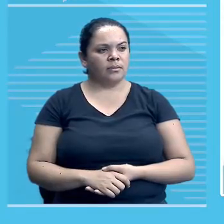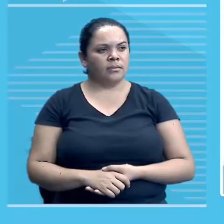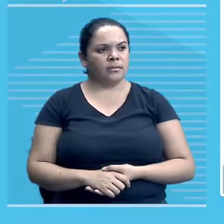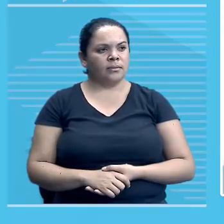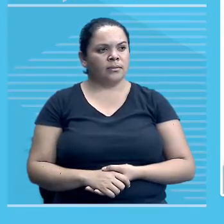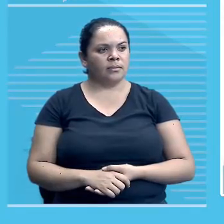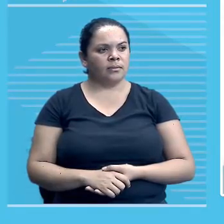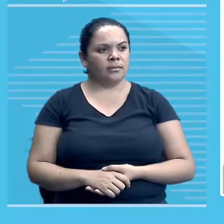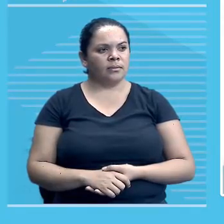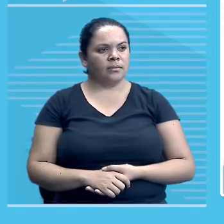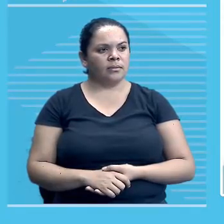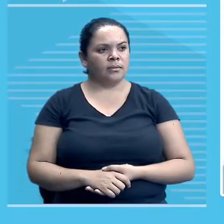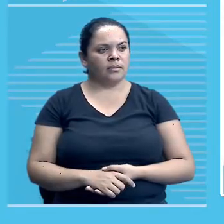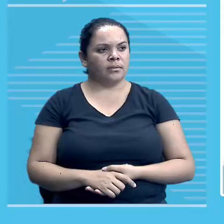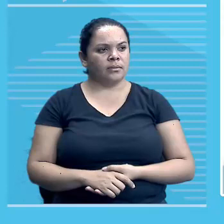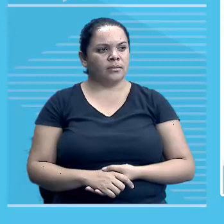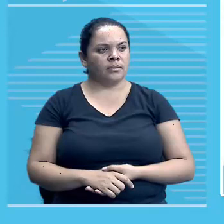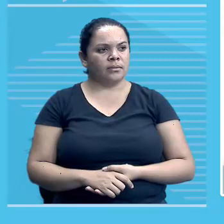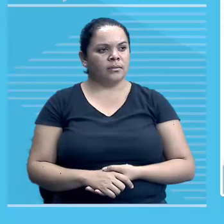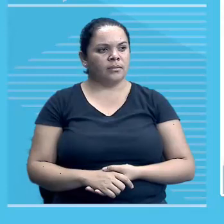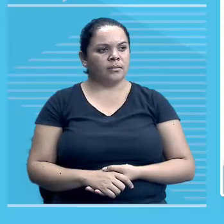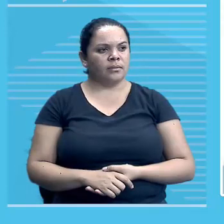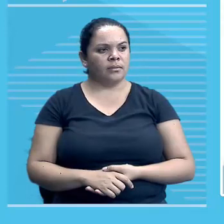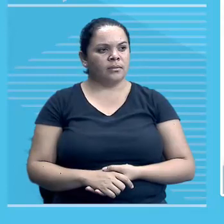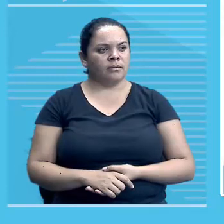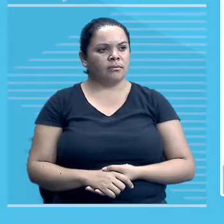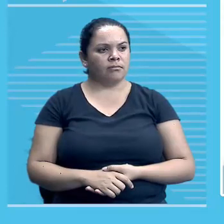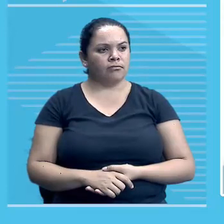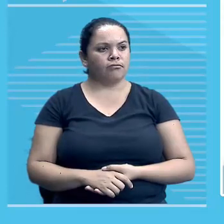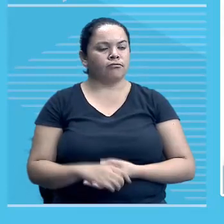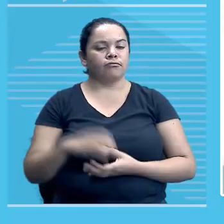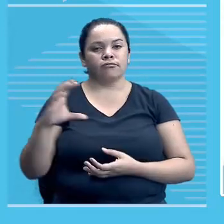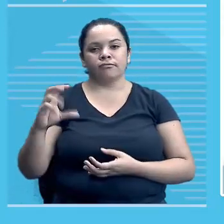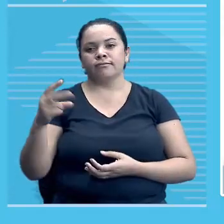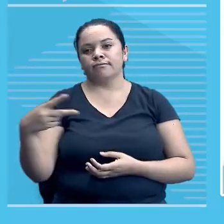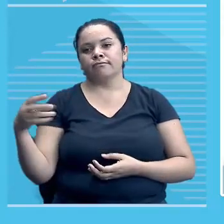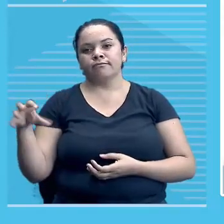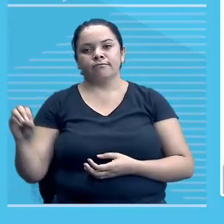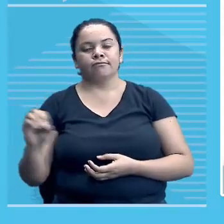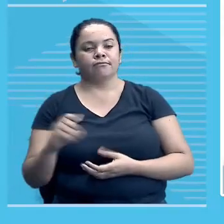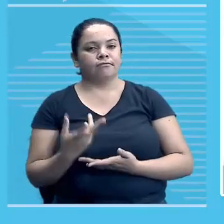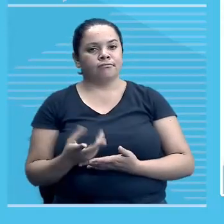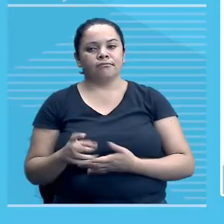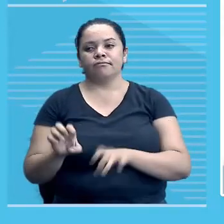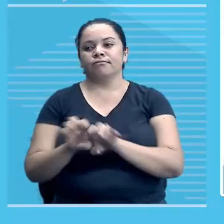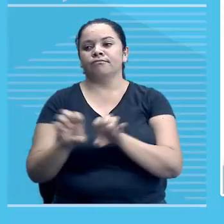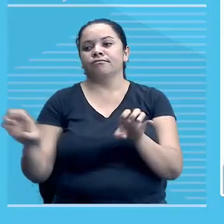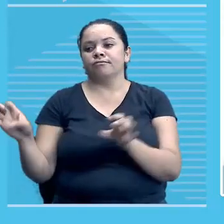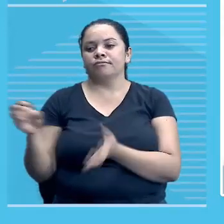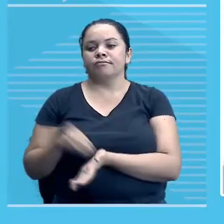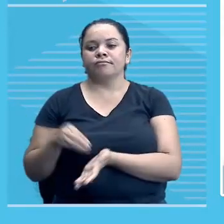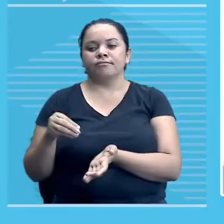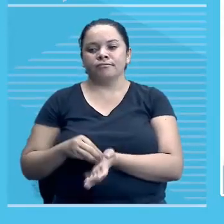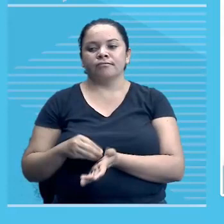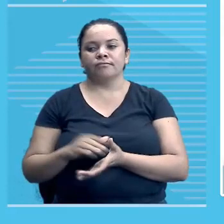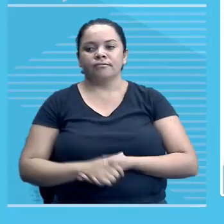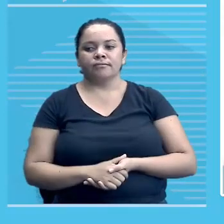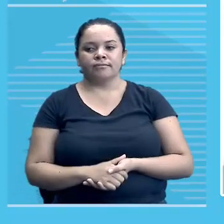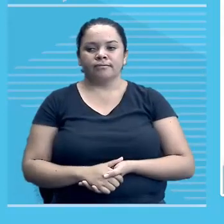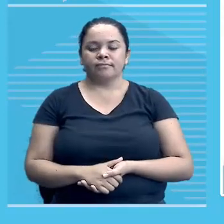zero. E um dos coeficientes é igual a zero. O C, no caso. Então, ela também aqui é